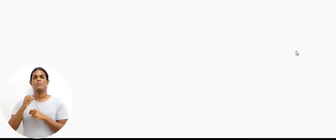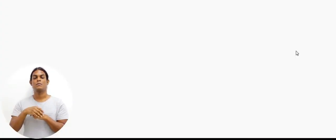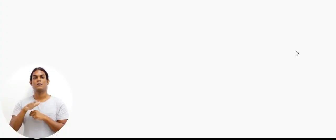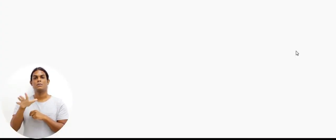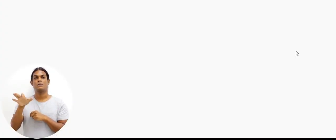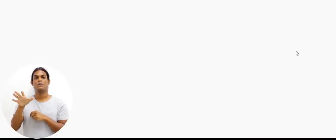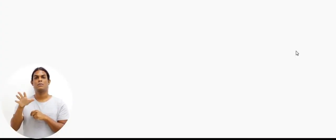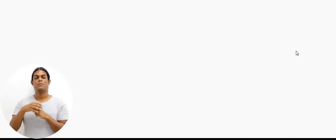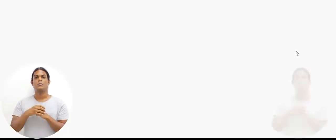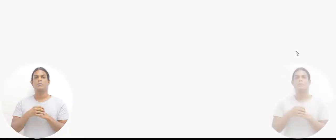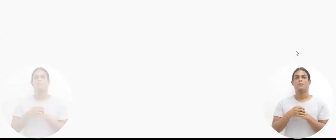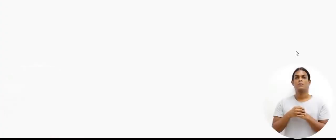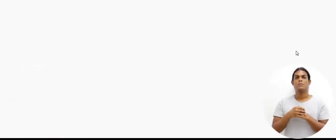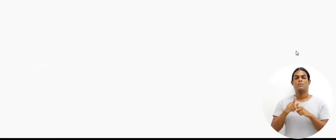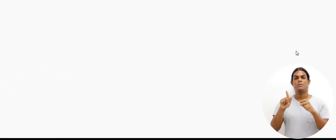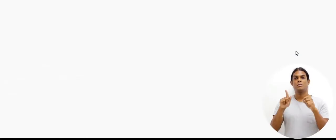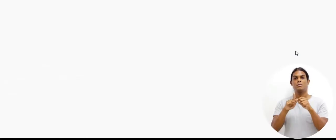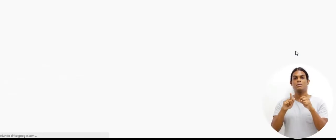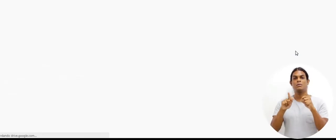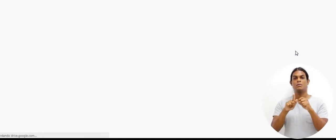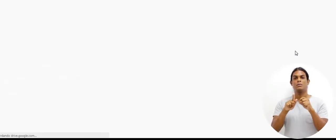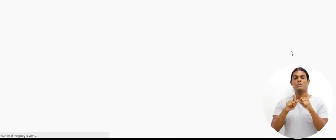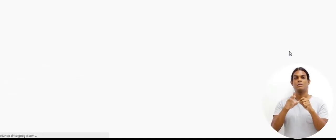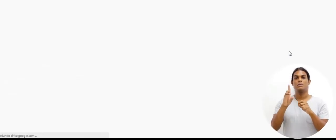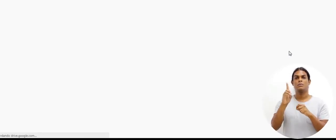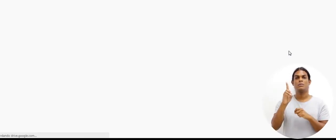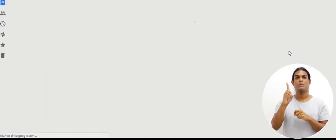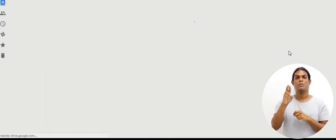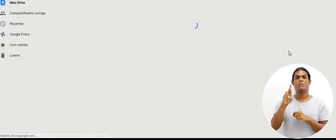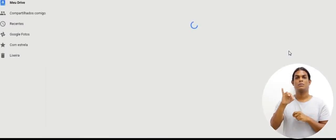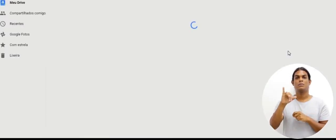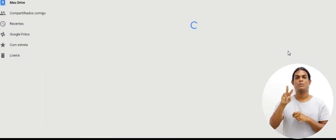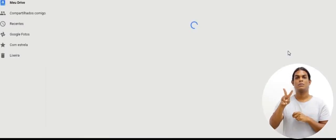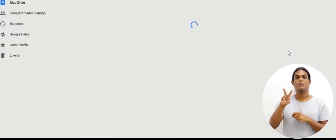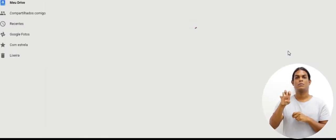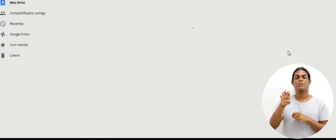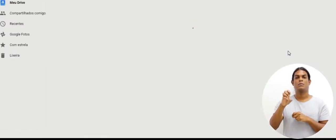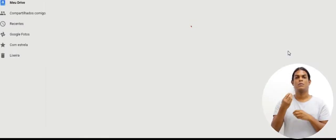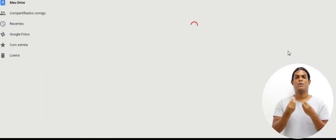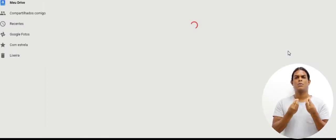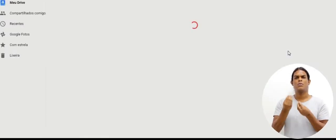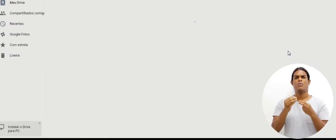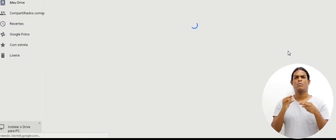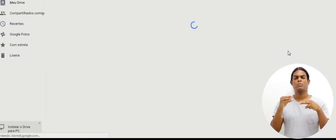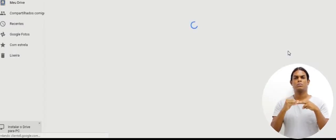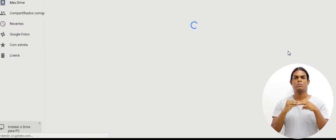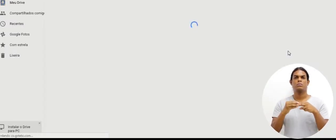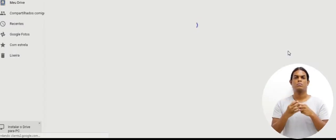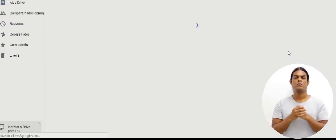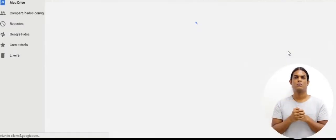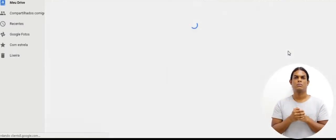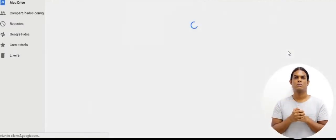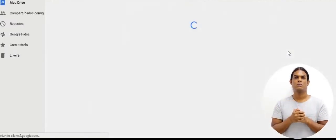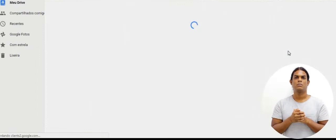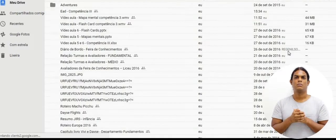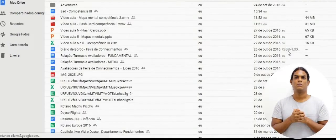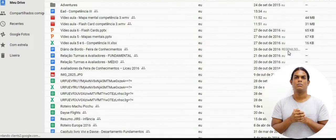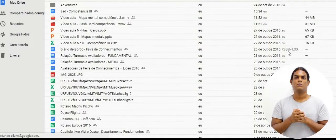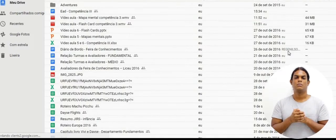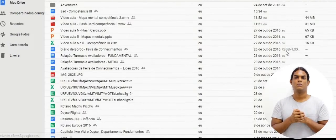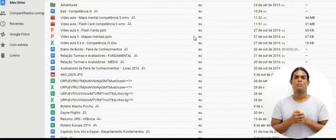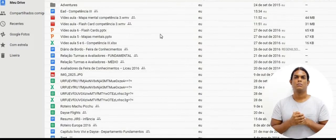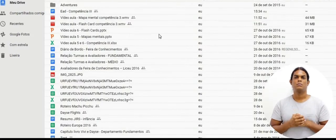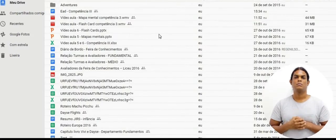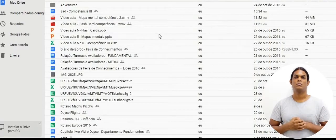Quando você clica, ele vai abrir o seu Drive, que é como se fosse um pendrive com todos os seus arquivos lá dentro. No meu caso, vai ter